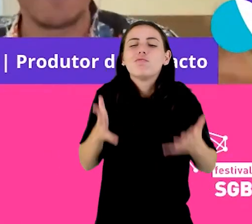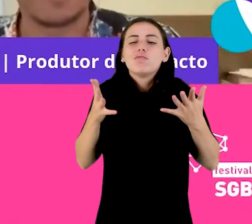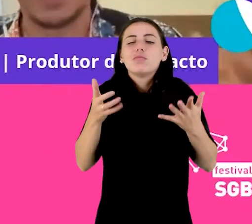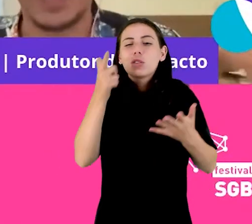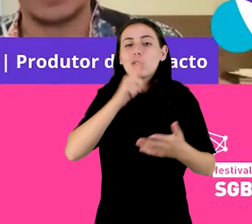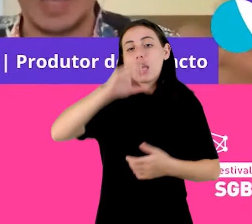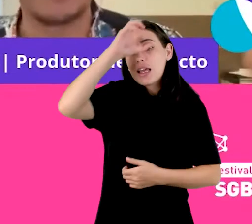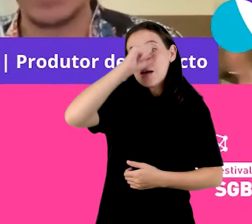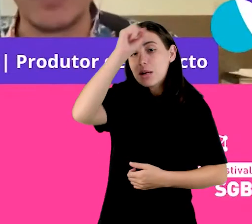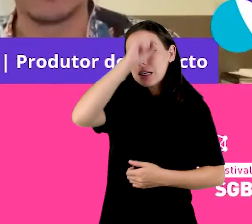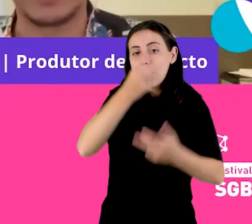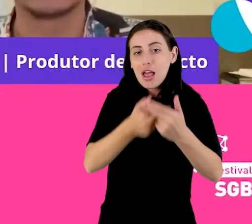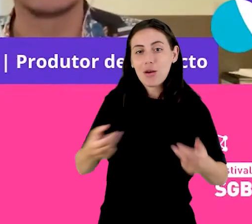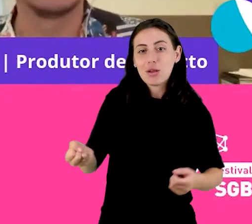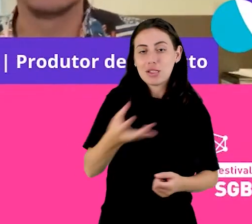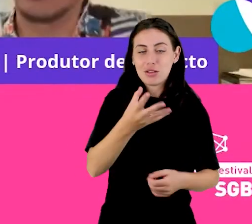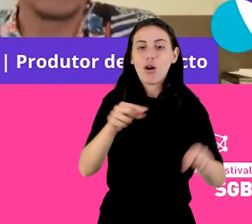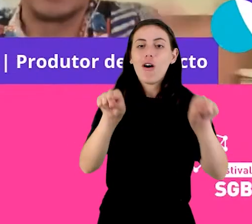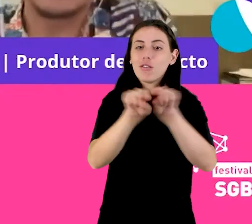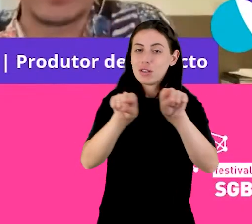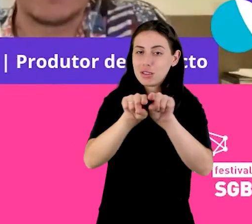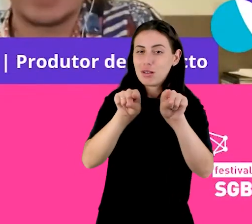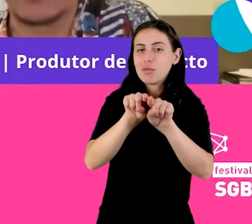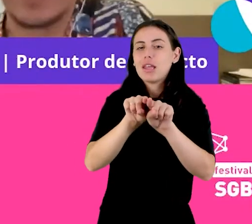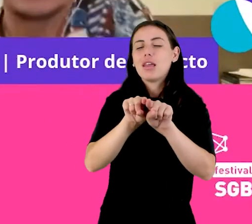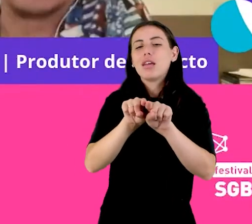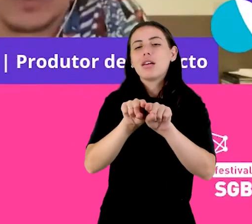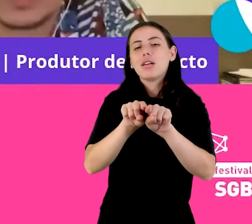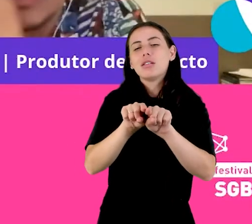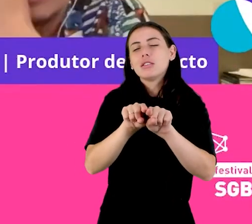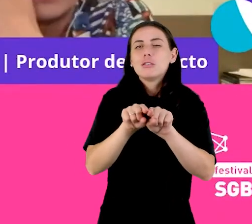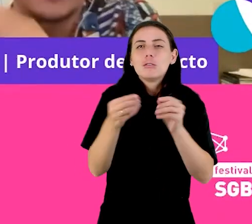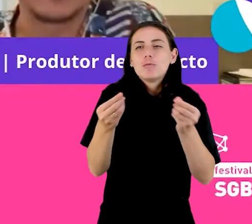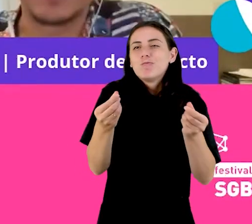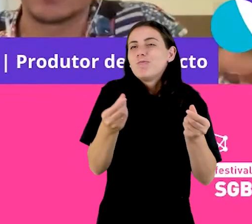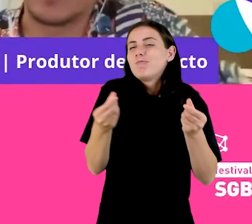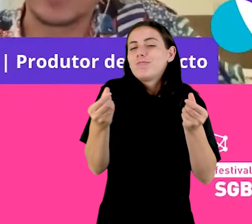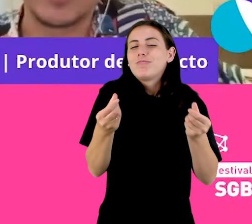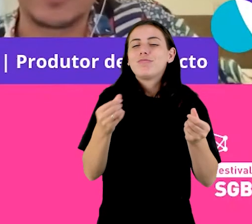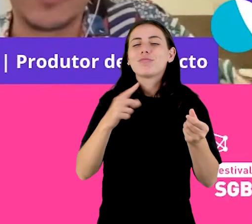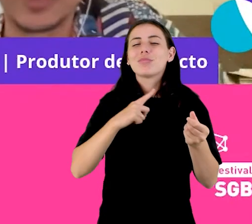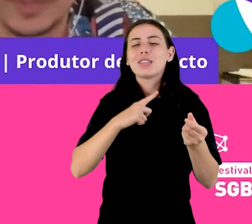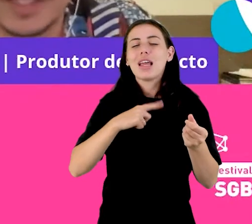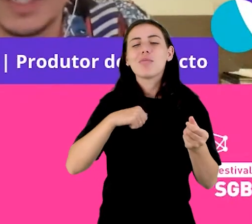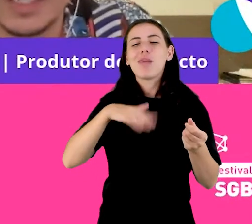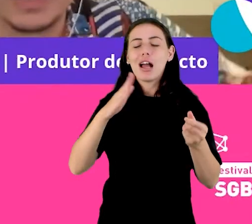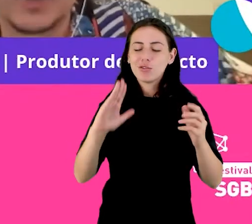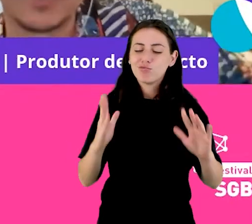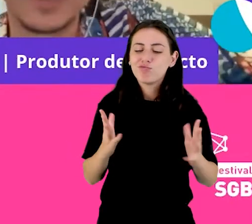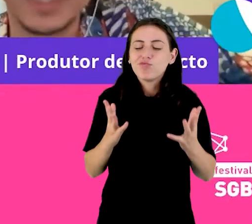realmente aprender muito mais. Em outro momento vai ser outra temática, vou aprender outras coisas, né? Estou me preparando agora para um filme